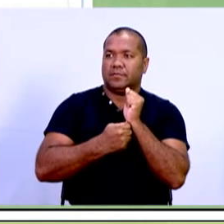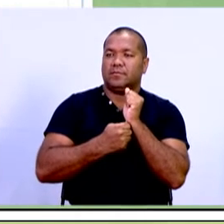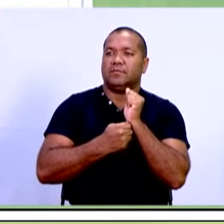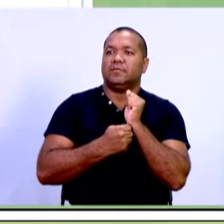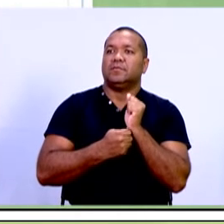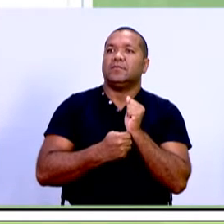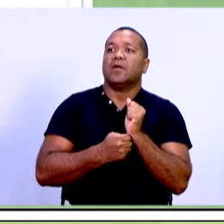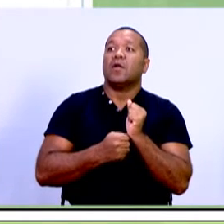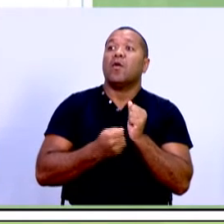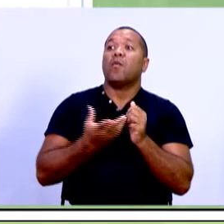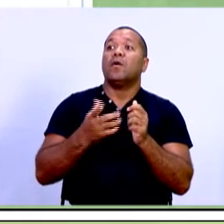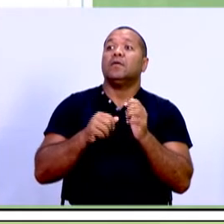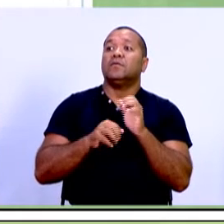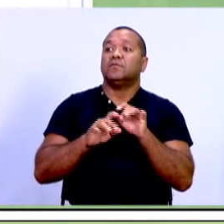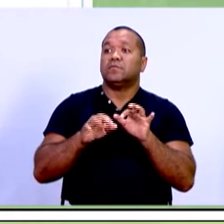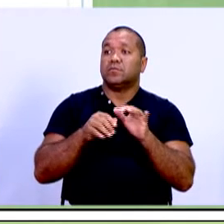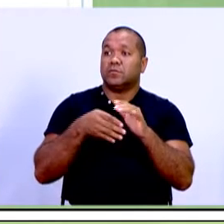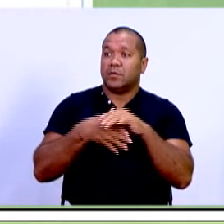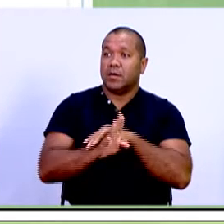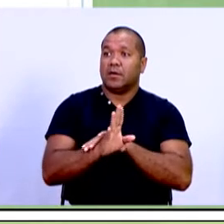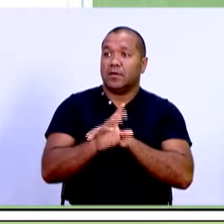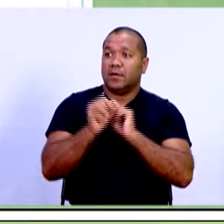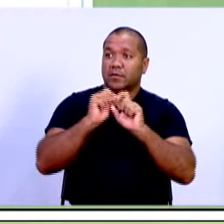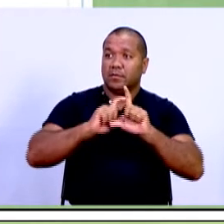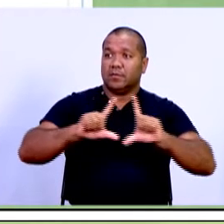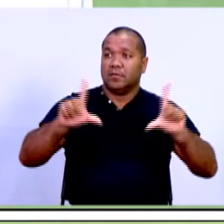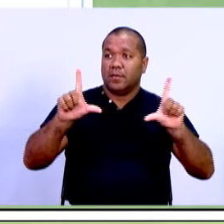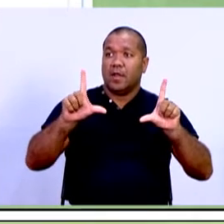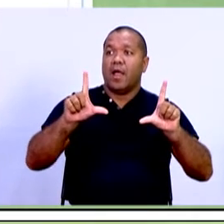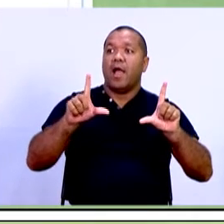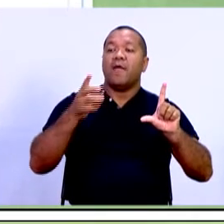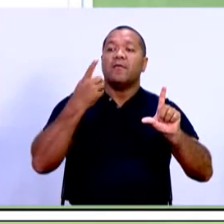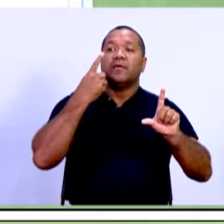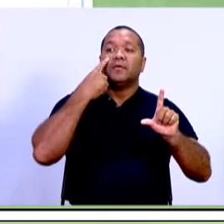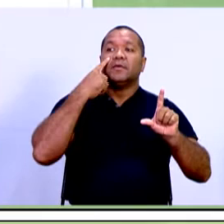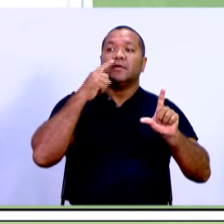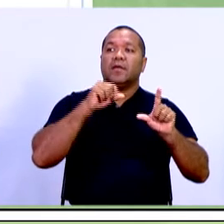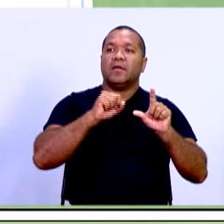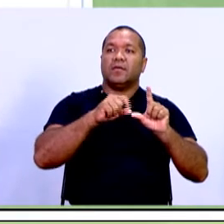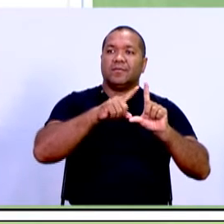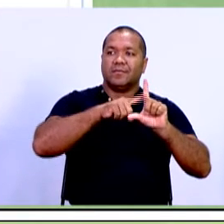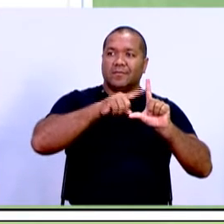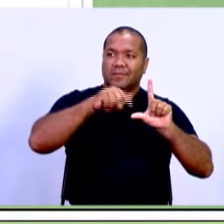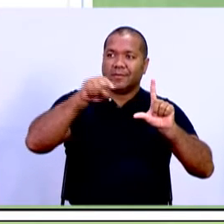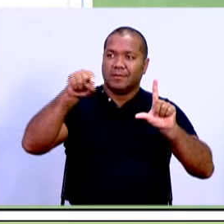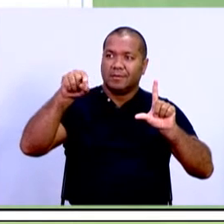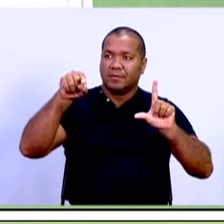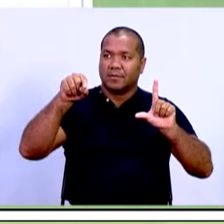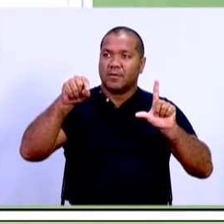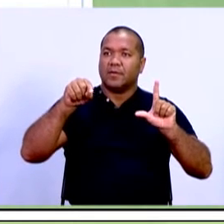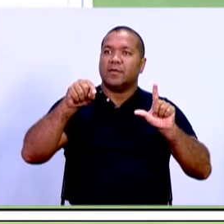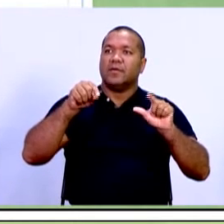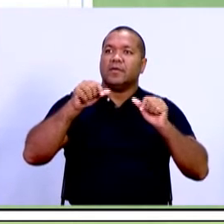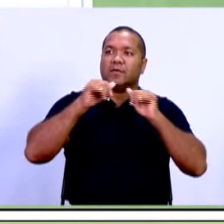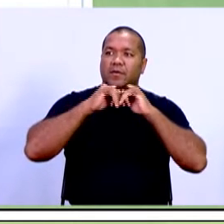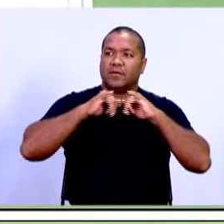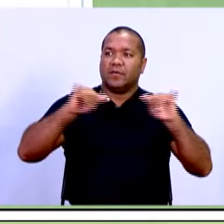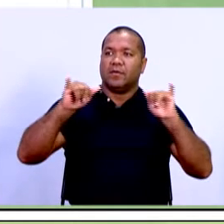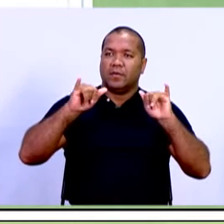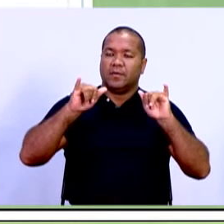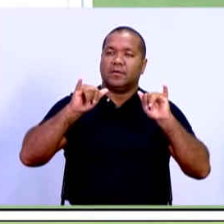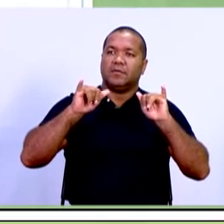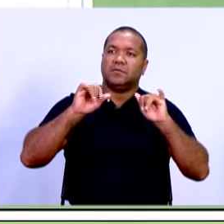E quando os usuários acessam, eles têm, então, indicadores, eles têm informações sumarizadas, como, por